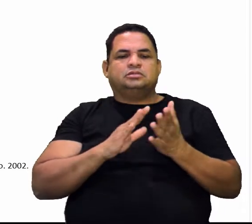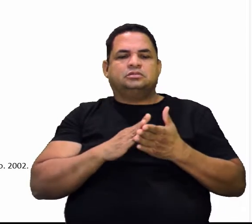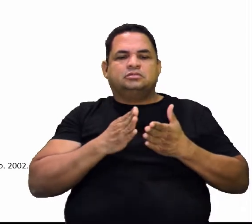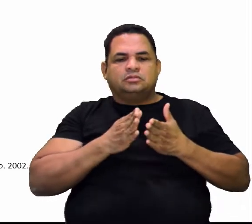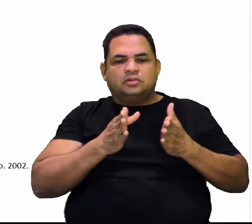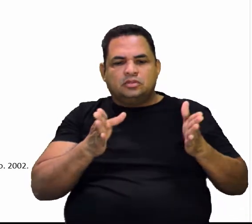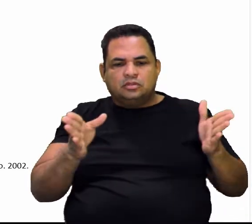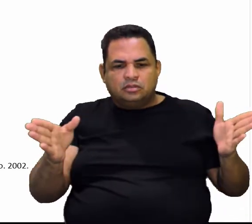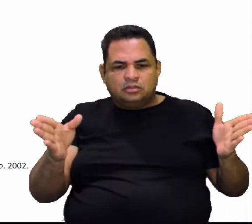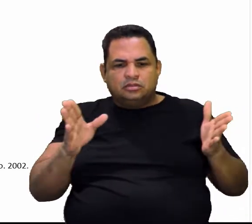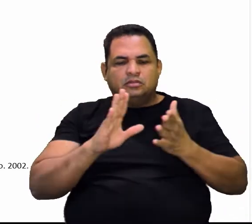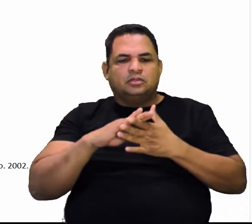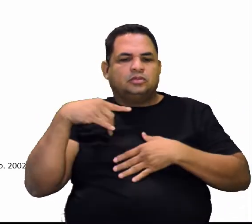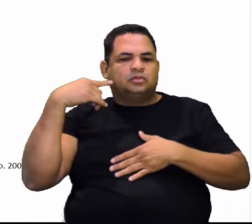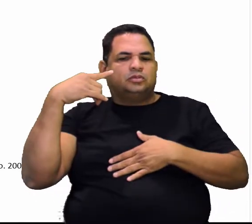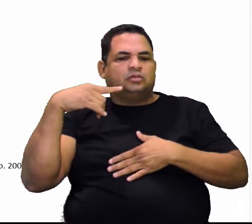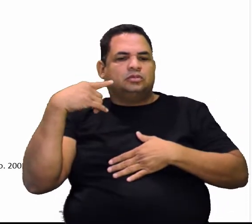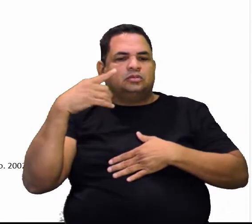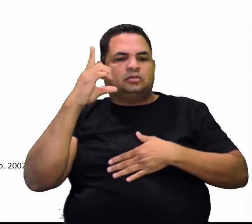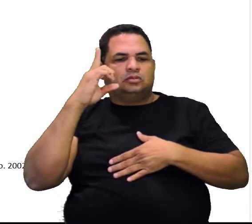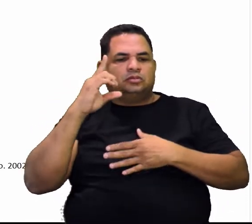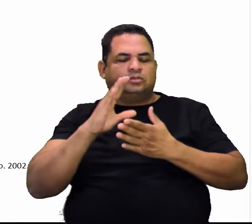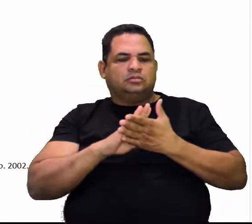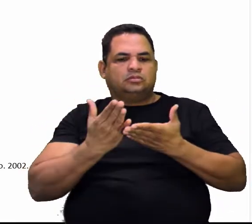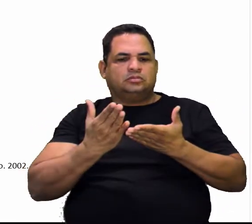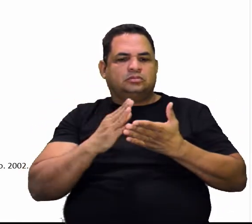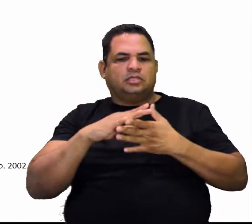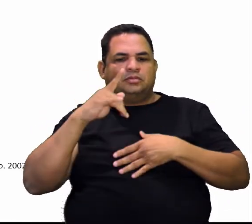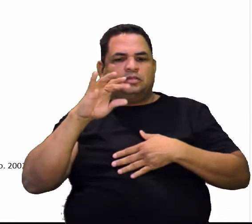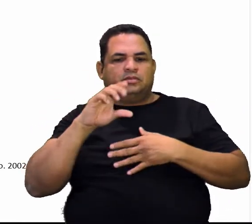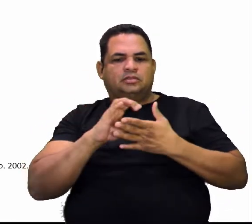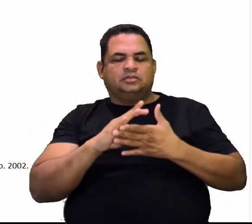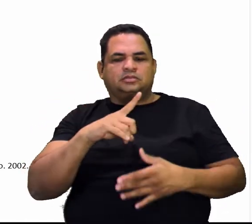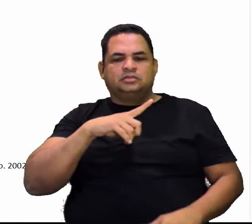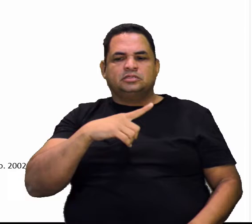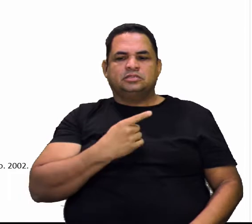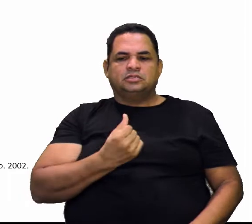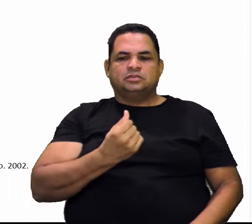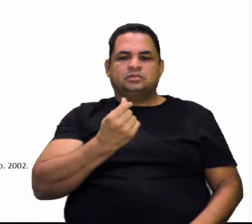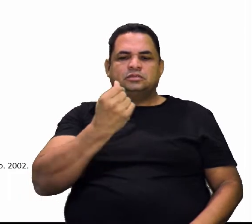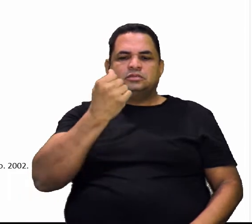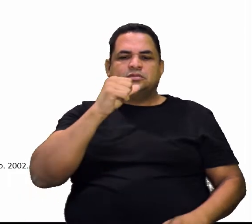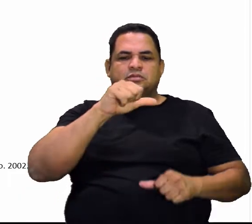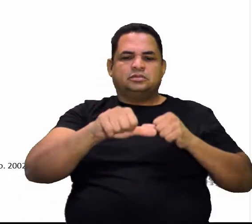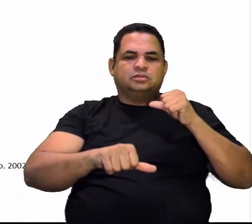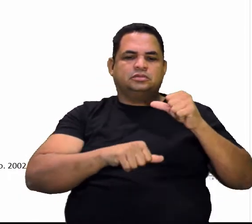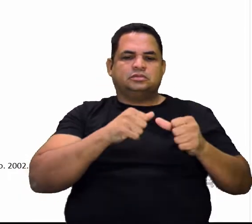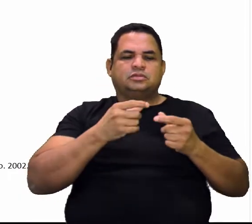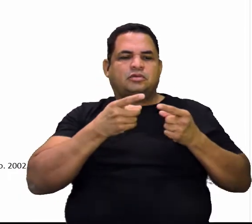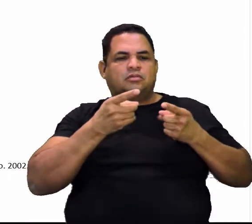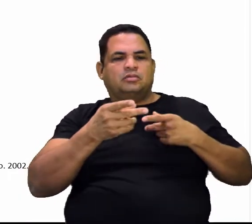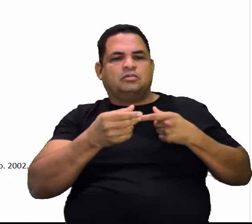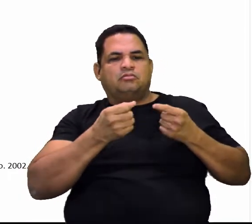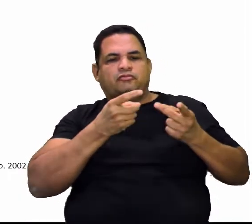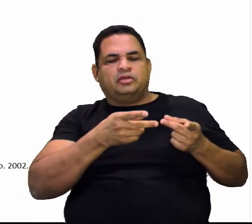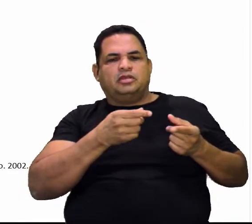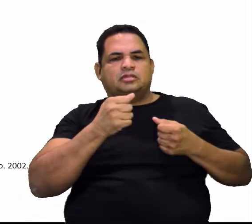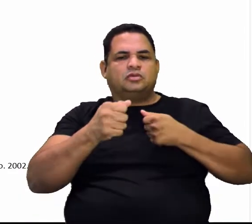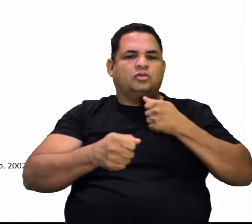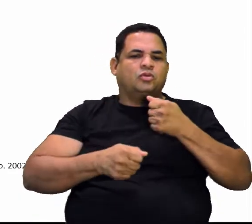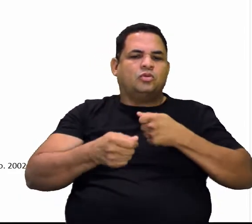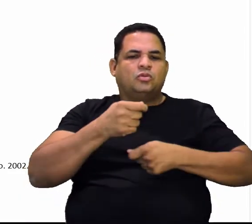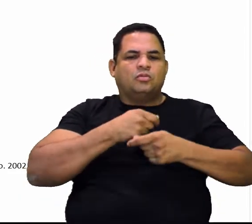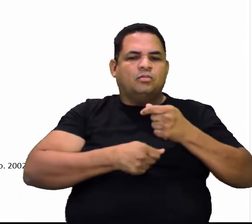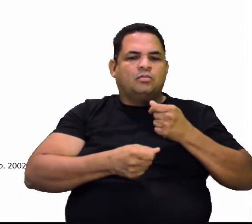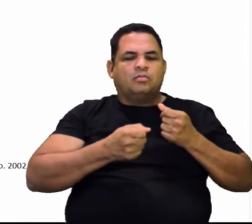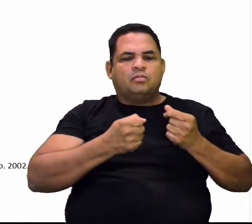das magistraturas do Senado aos plebeus enriquecidos. Não tem os plebeus que se tornaram comerciantes e tudo, começaram a